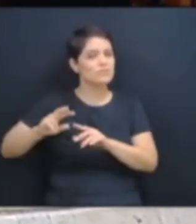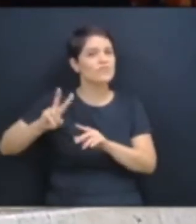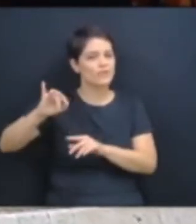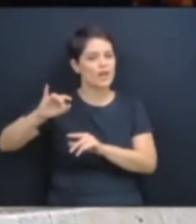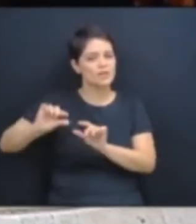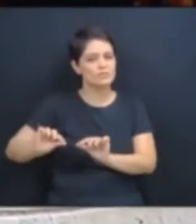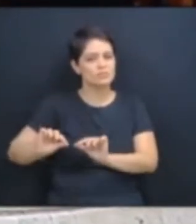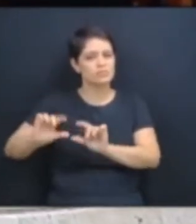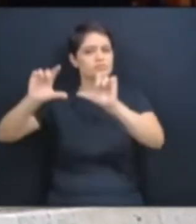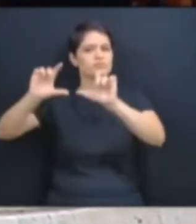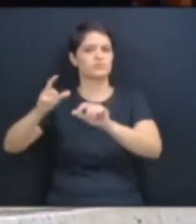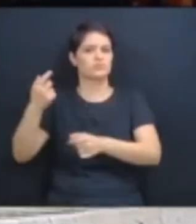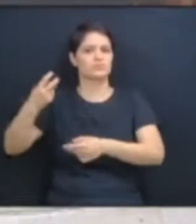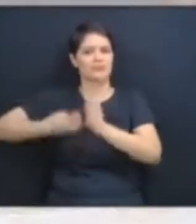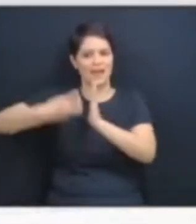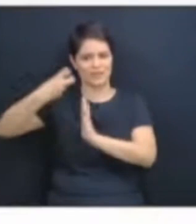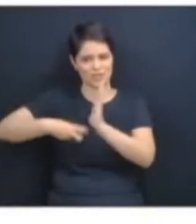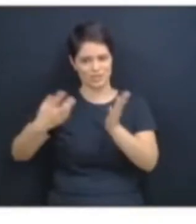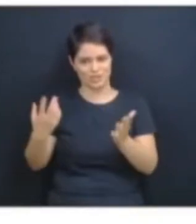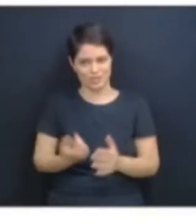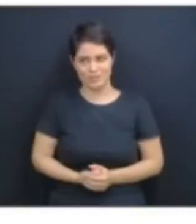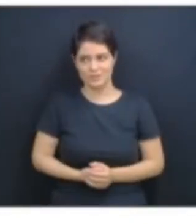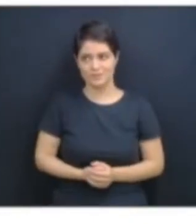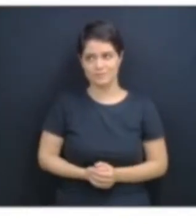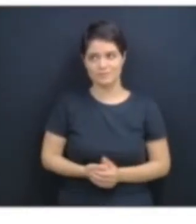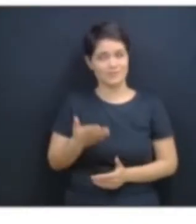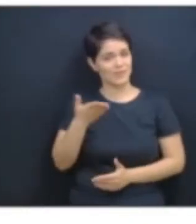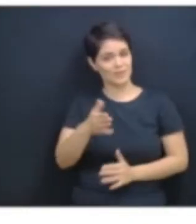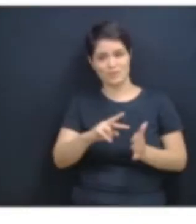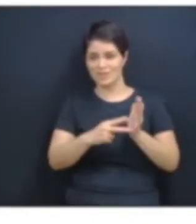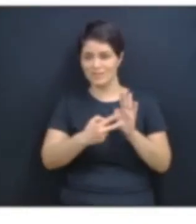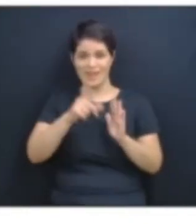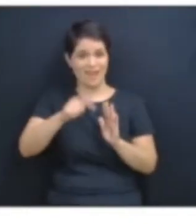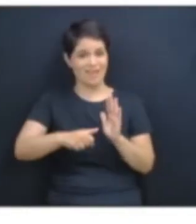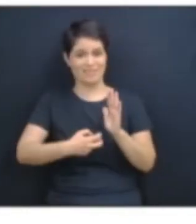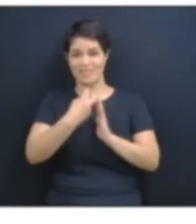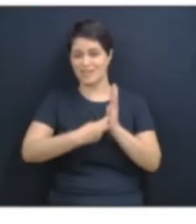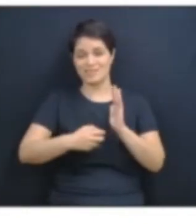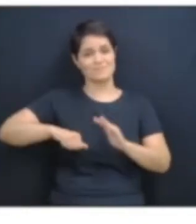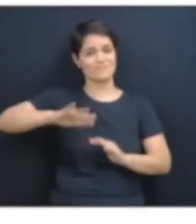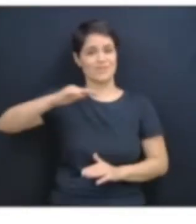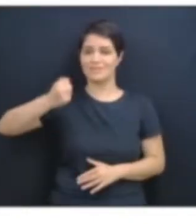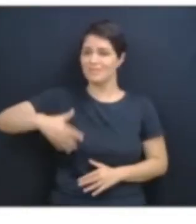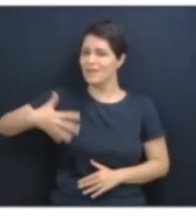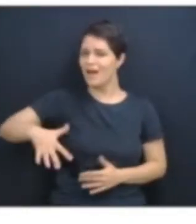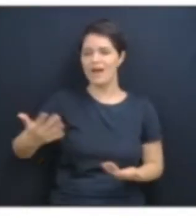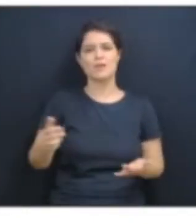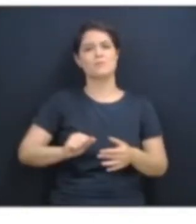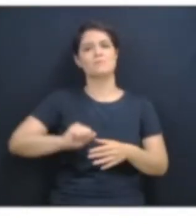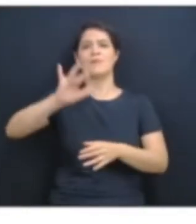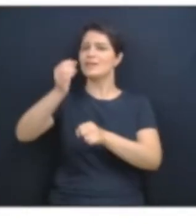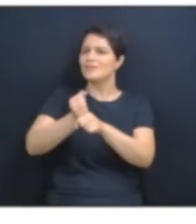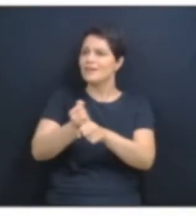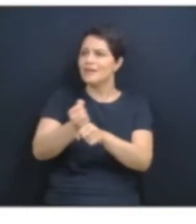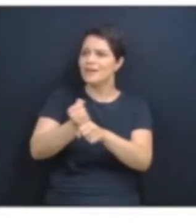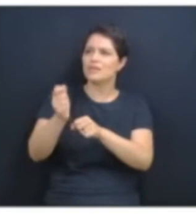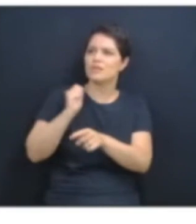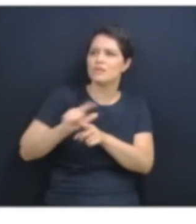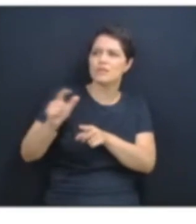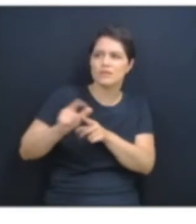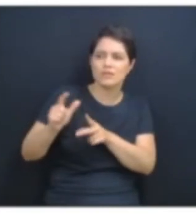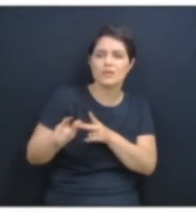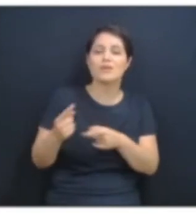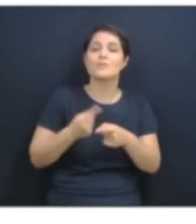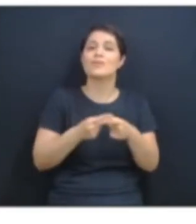fim, significa tarifas mais altas, pagas por mais tempo. O contrato vai ser de 24, esticado para